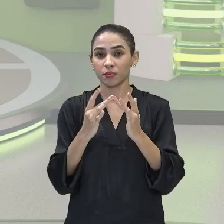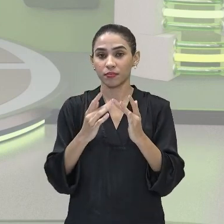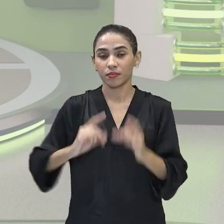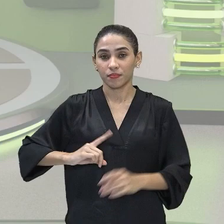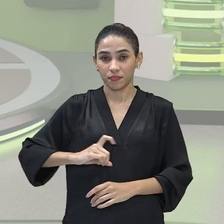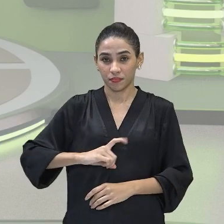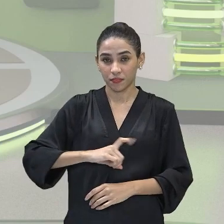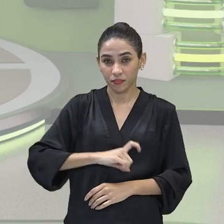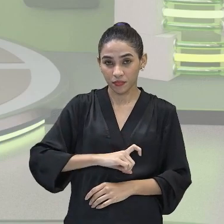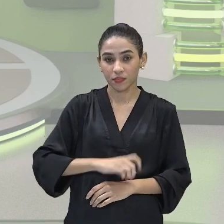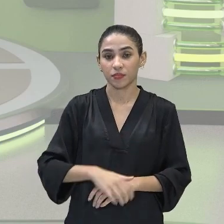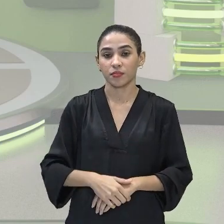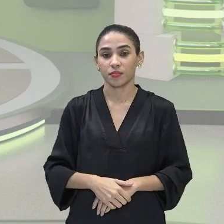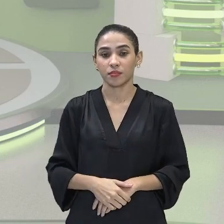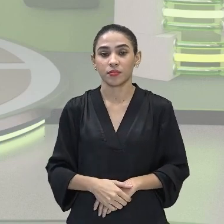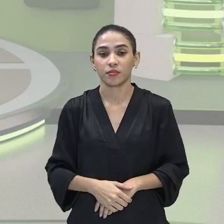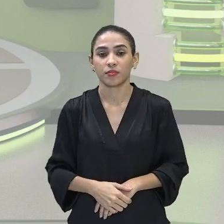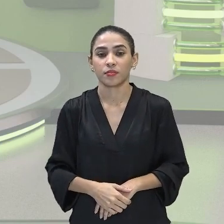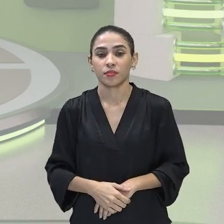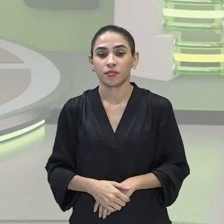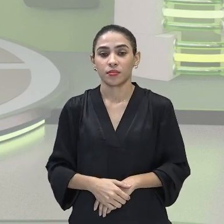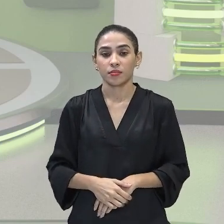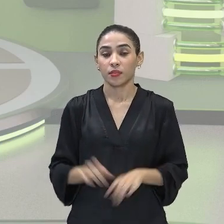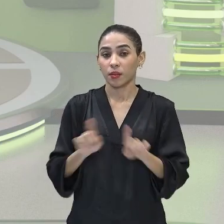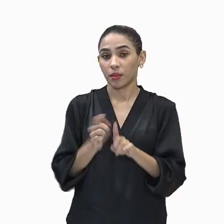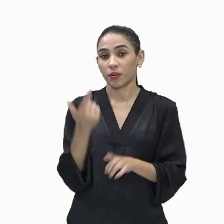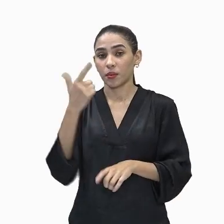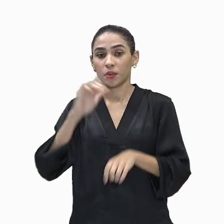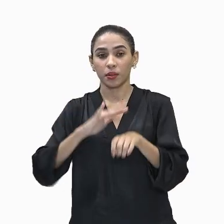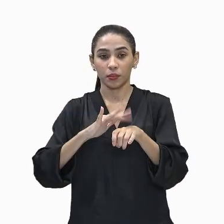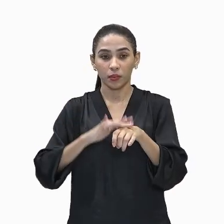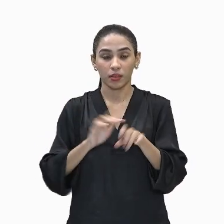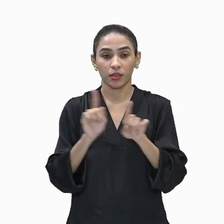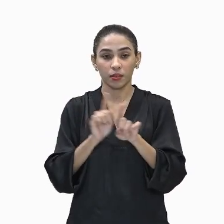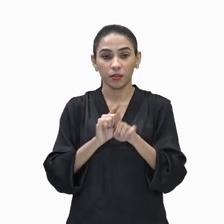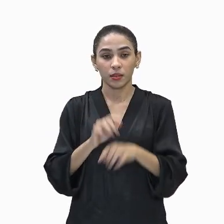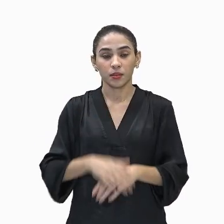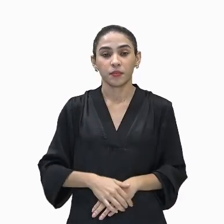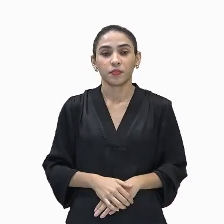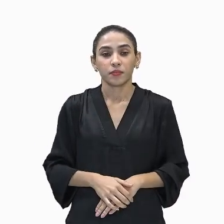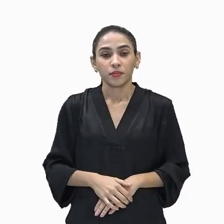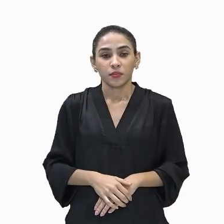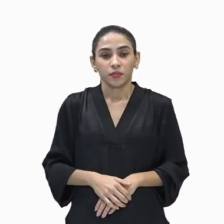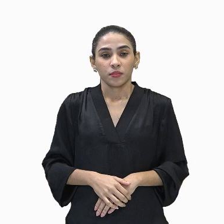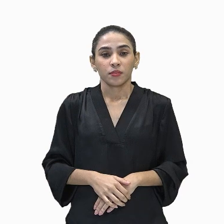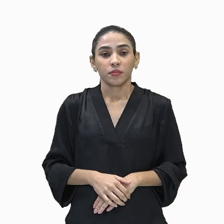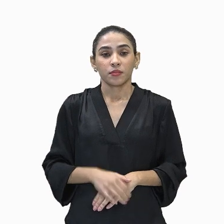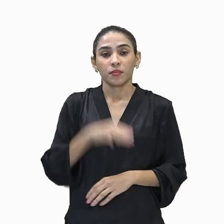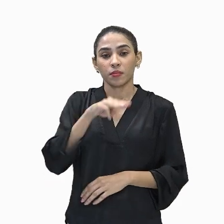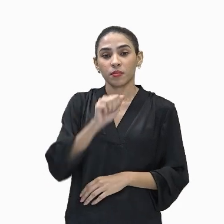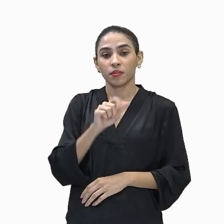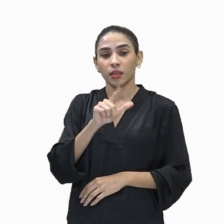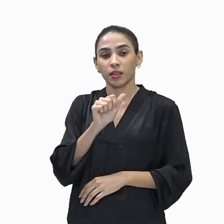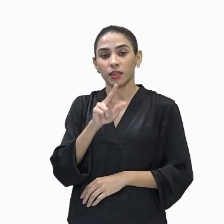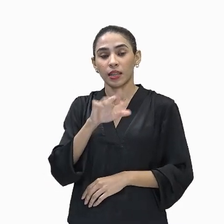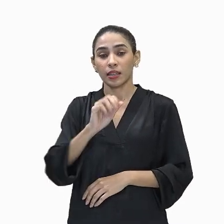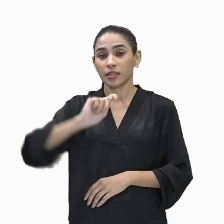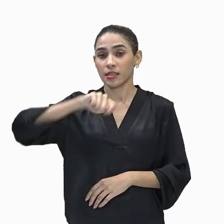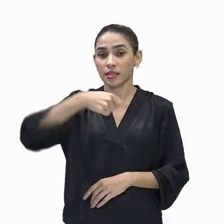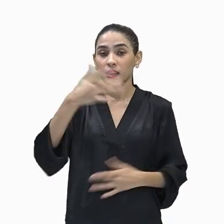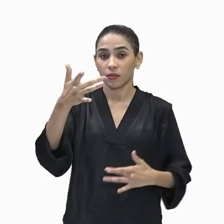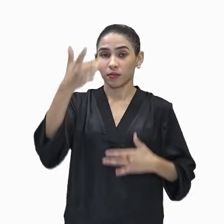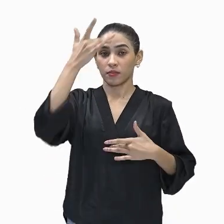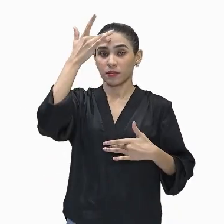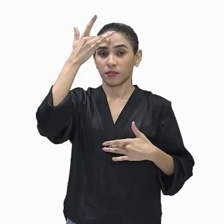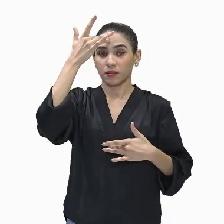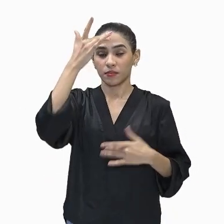por esse protozoário. A gente tem outra doença aí também causada pelos protozoários, que é a malária. Aqui na região